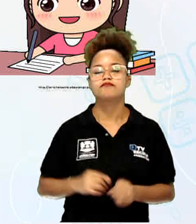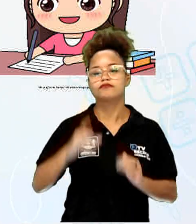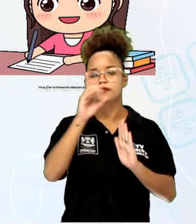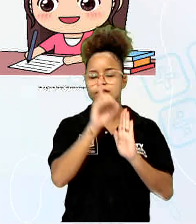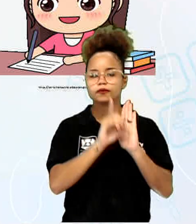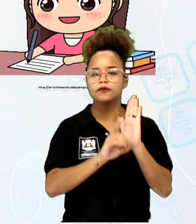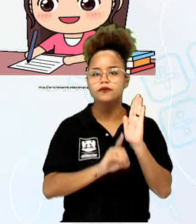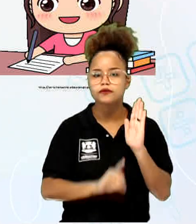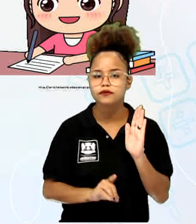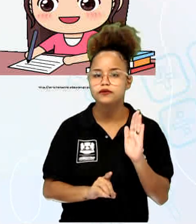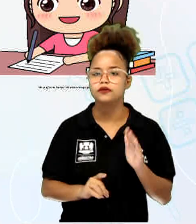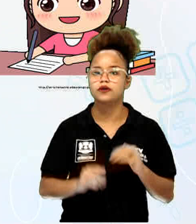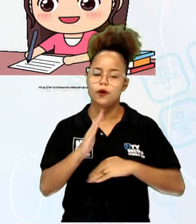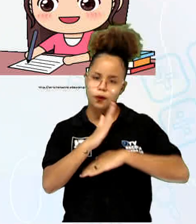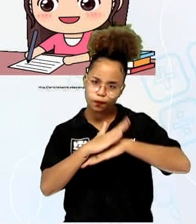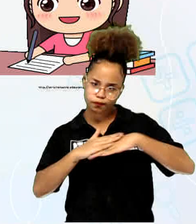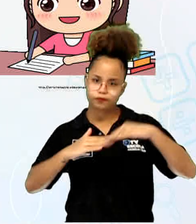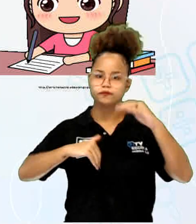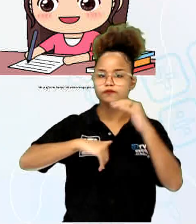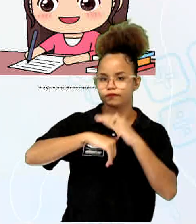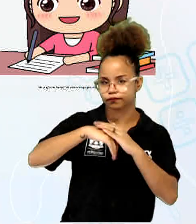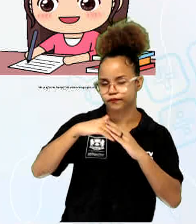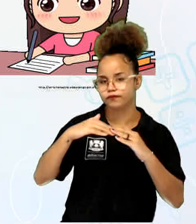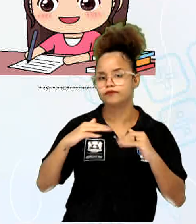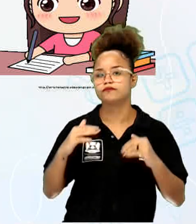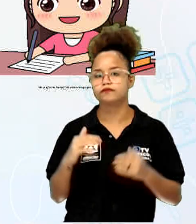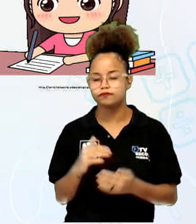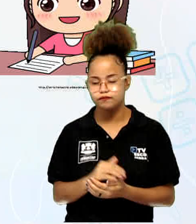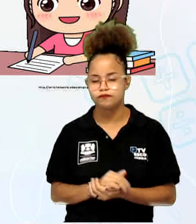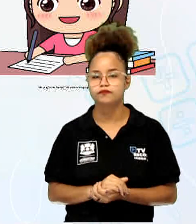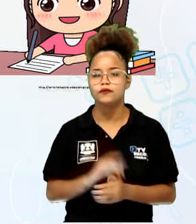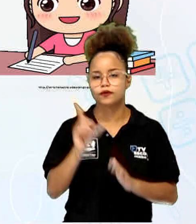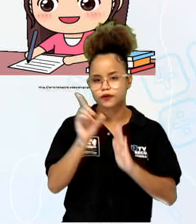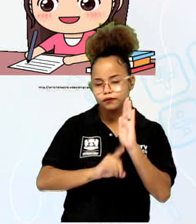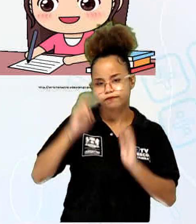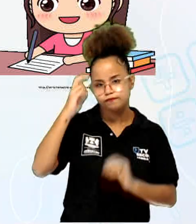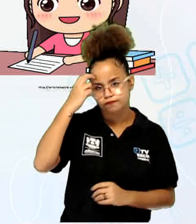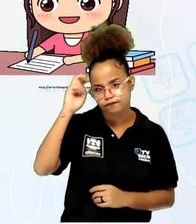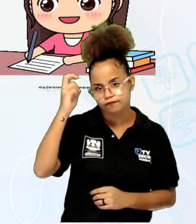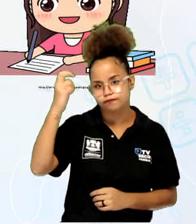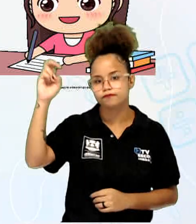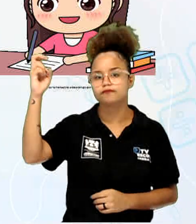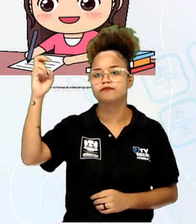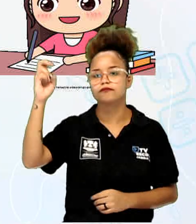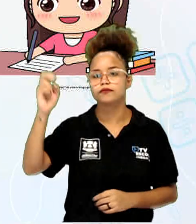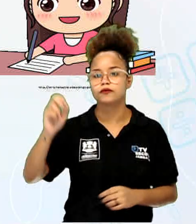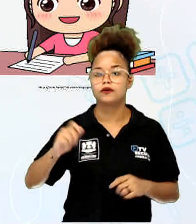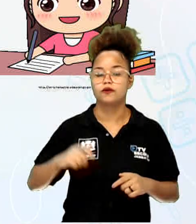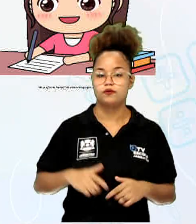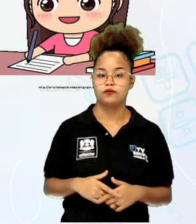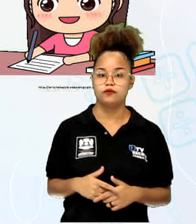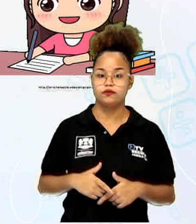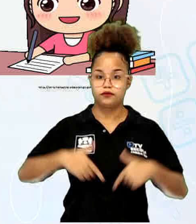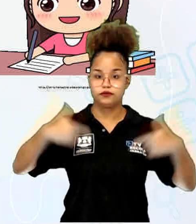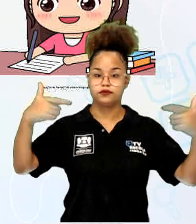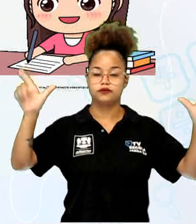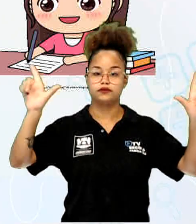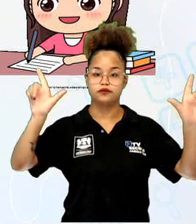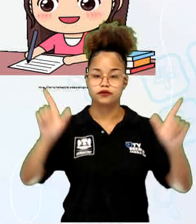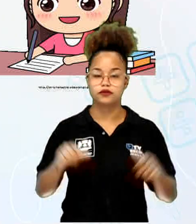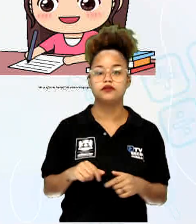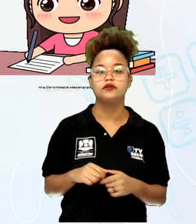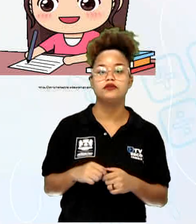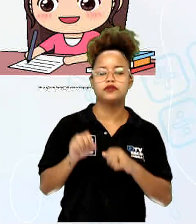direito à profissionalização, direito à cultura, ao lazer, ao